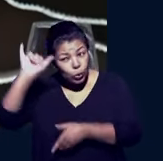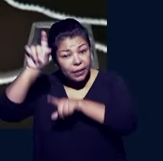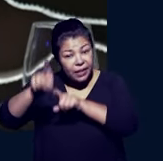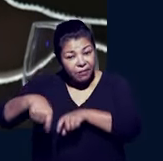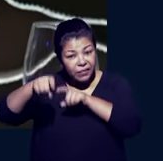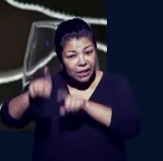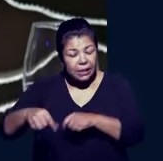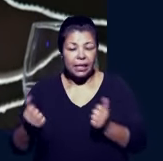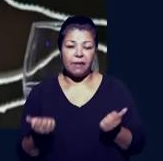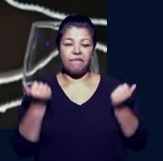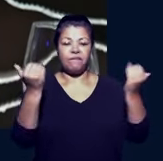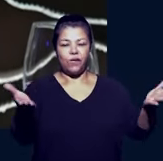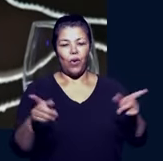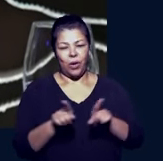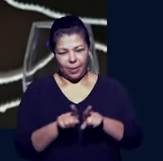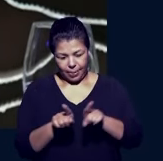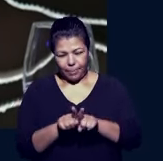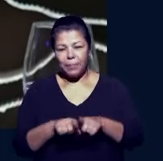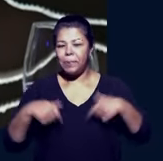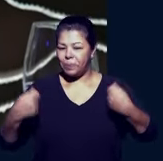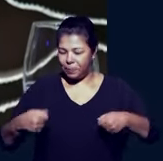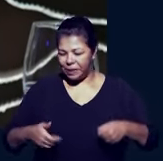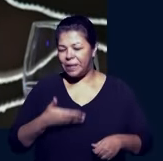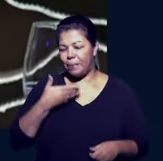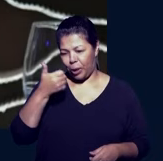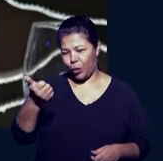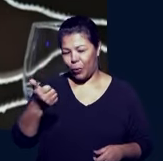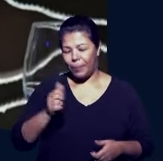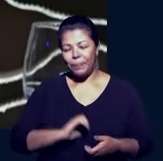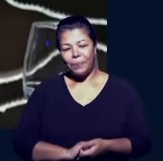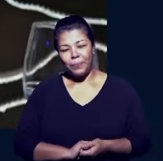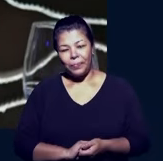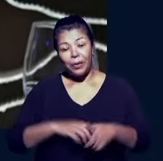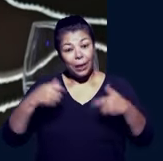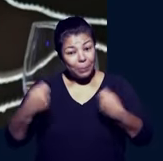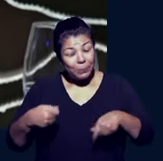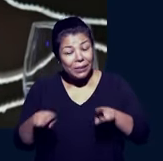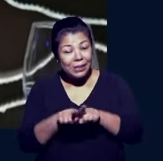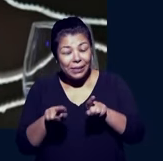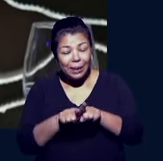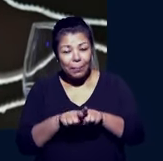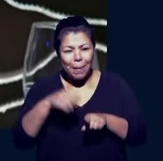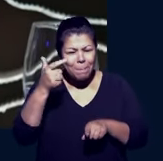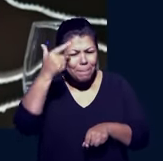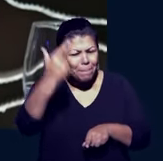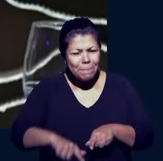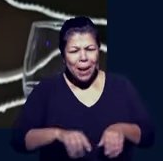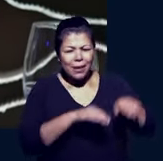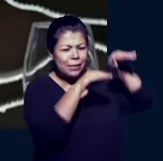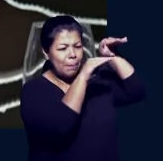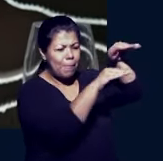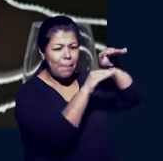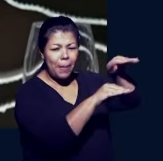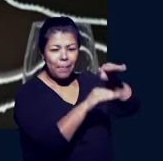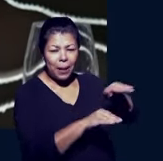Fazenda nós precisamos nós precisamos eh colocar mais armazéns dentro das propriedades nós